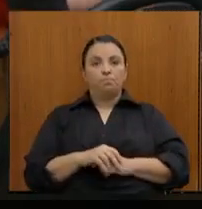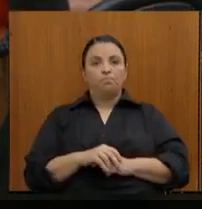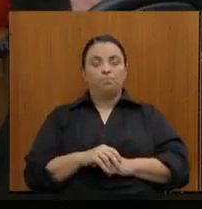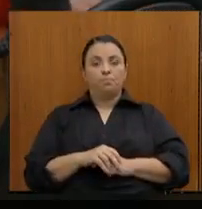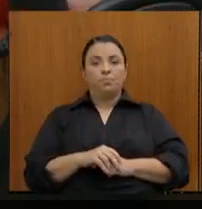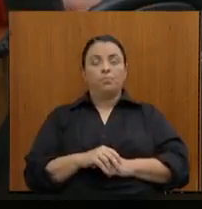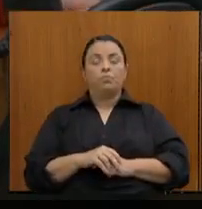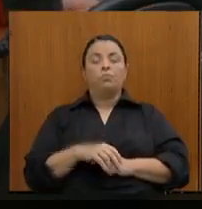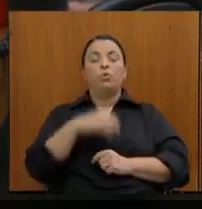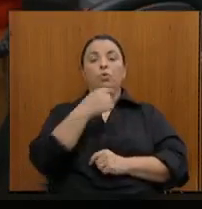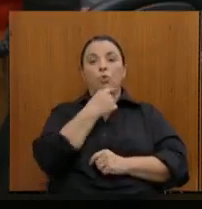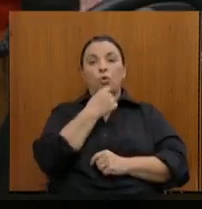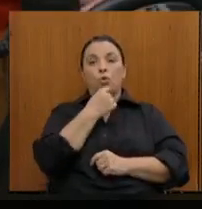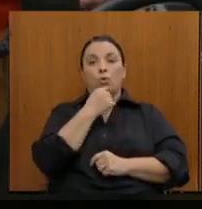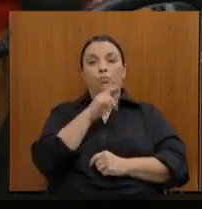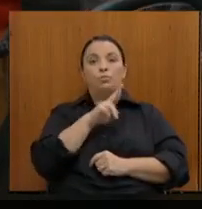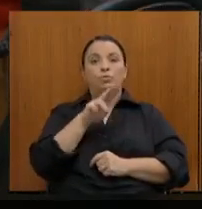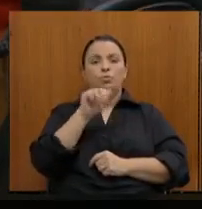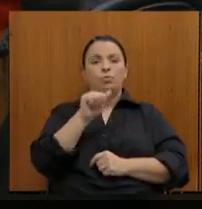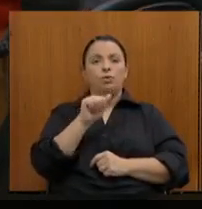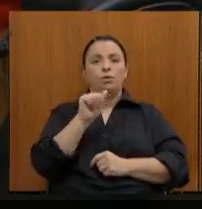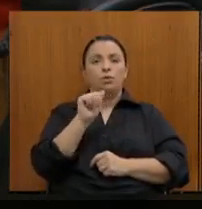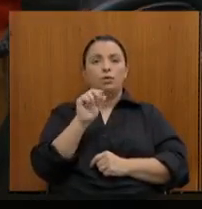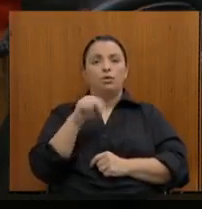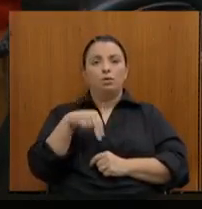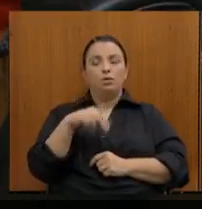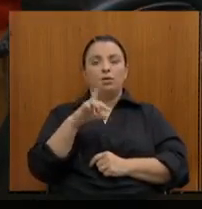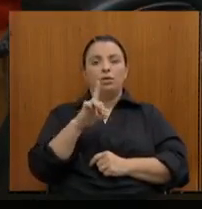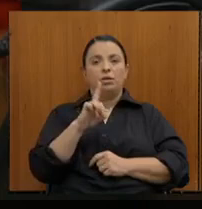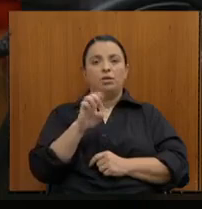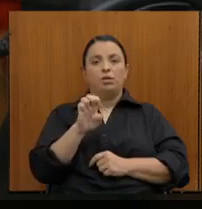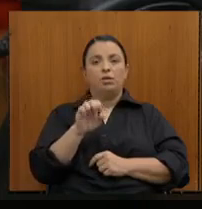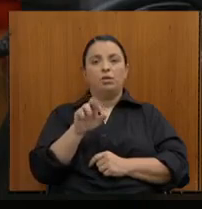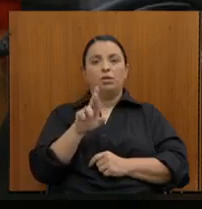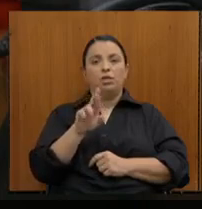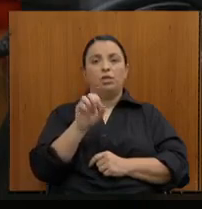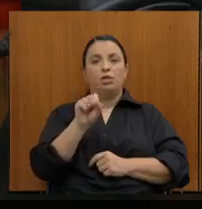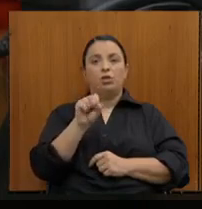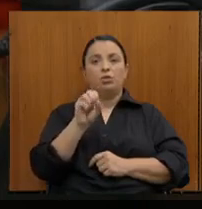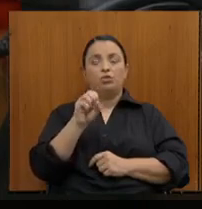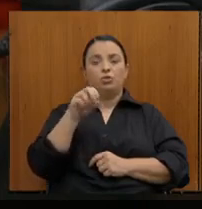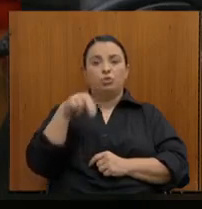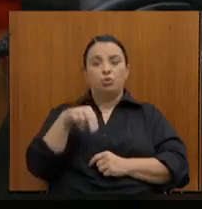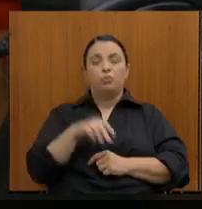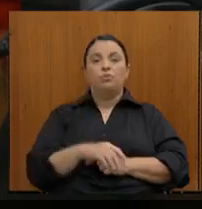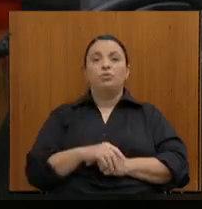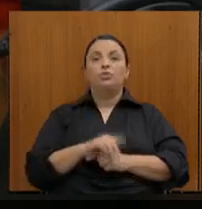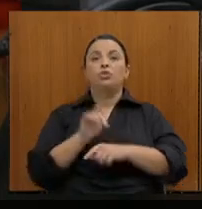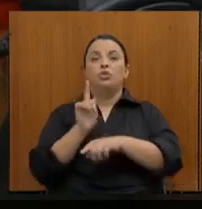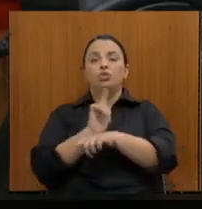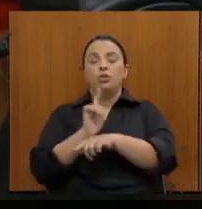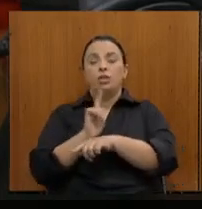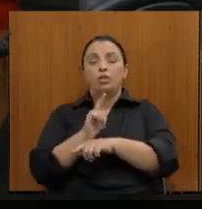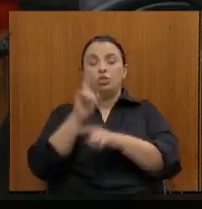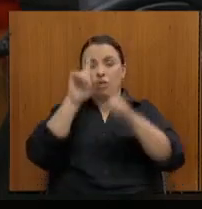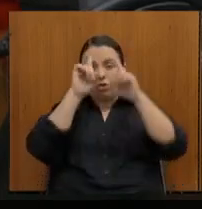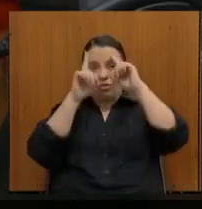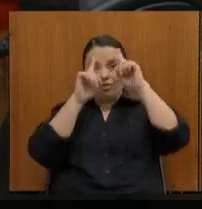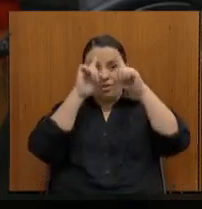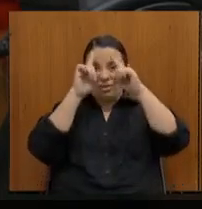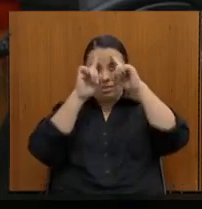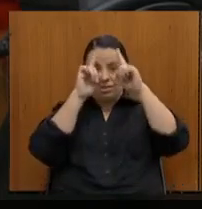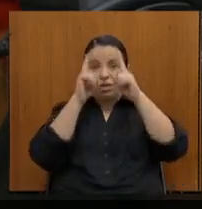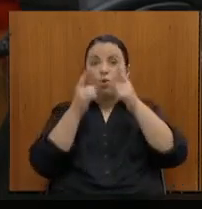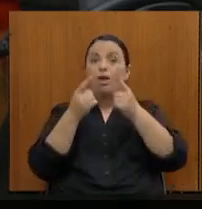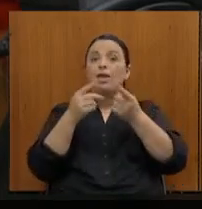Anderson Pico Bosque gerente de inovação e sustentabilidade da Câmara de